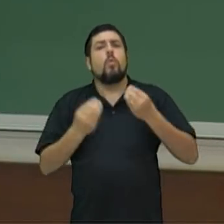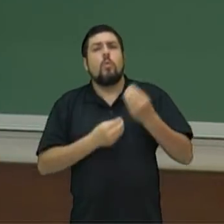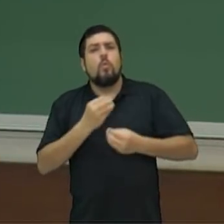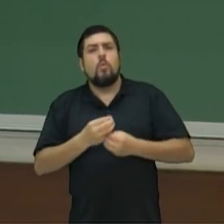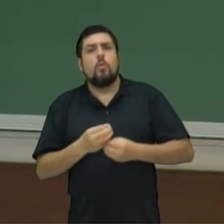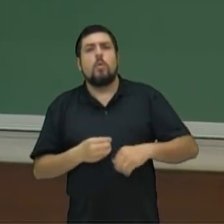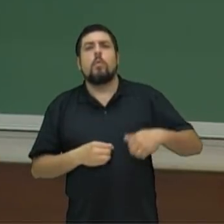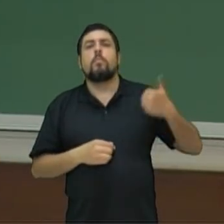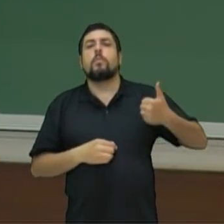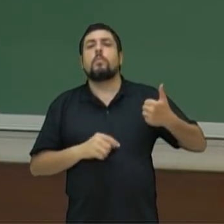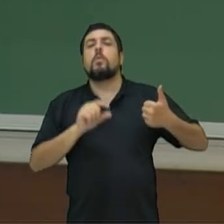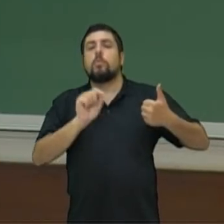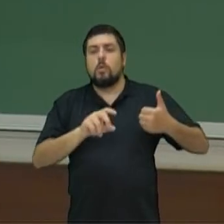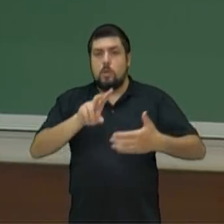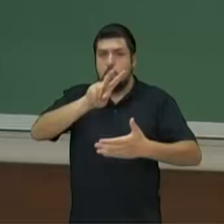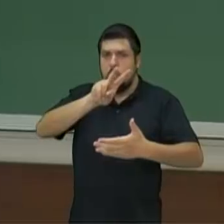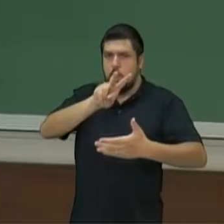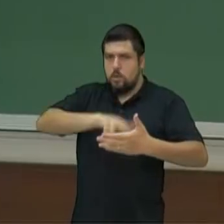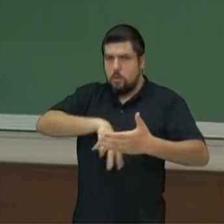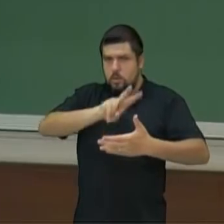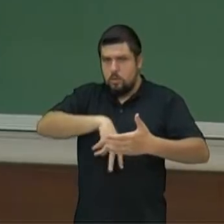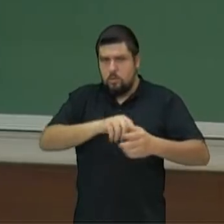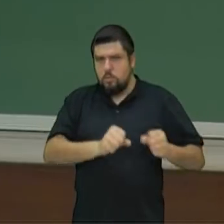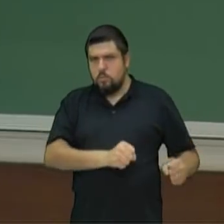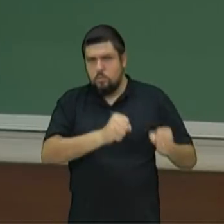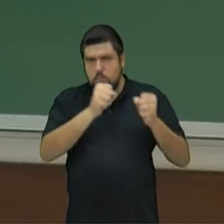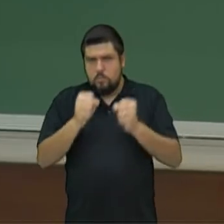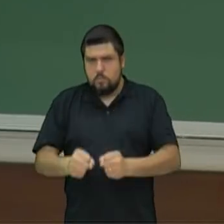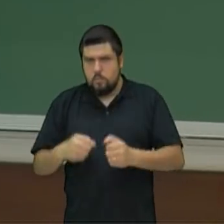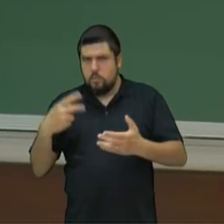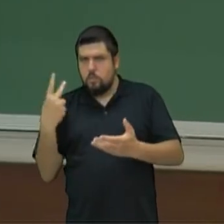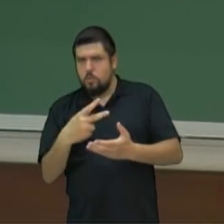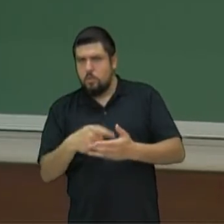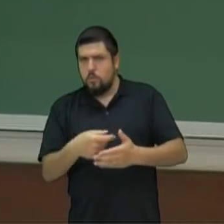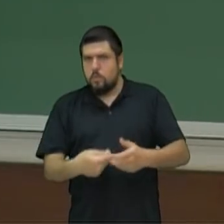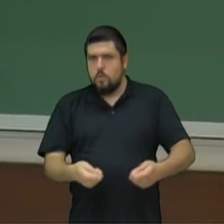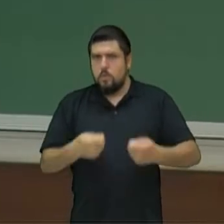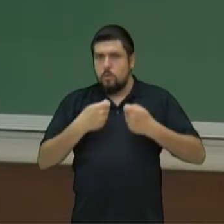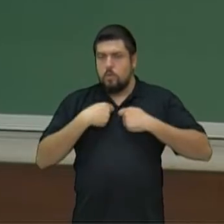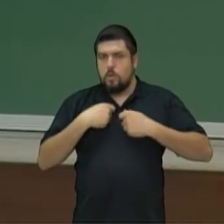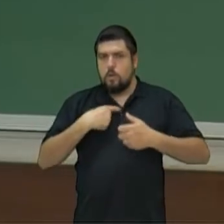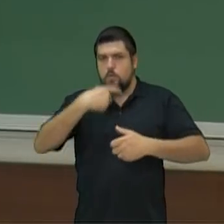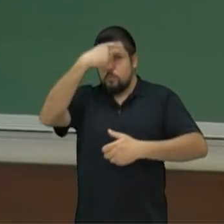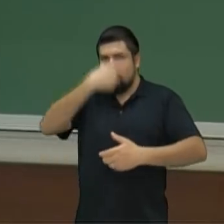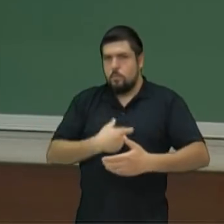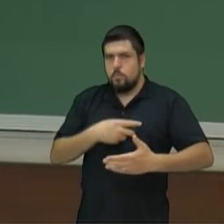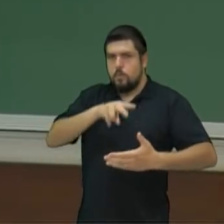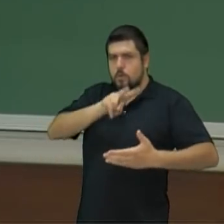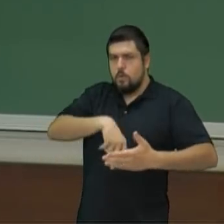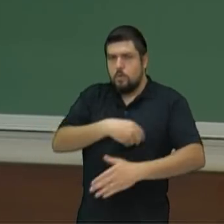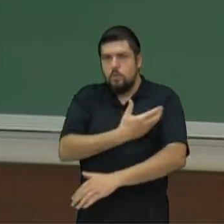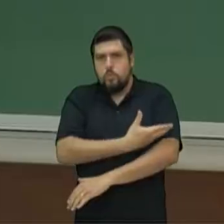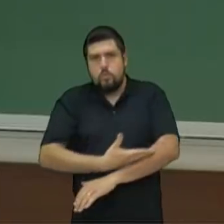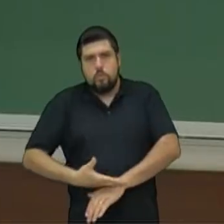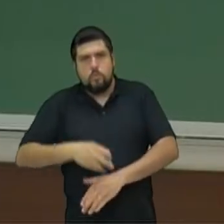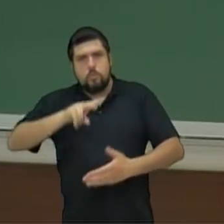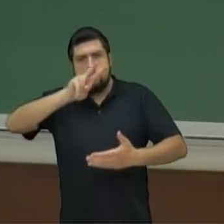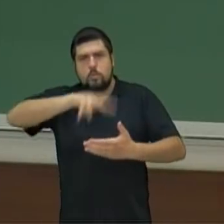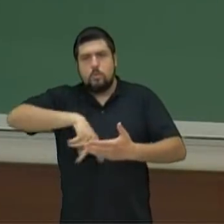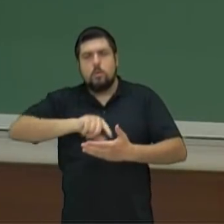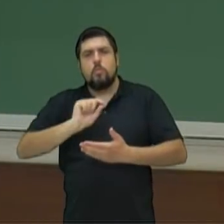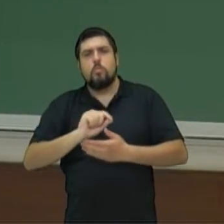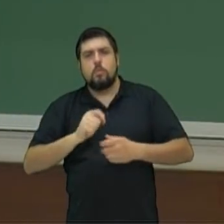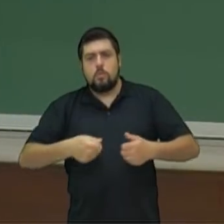a leitura, o poder de transformação da leitura dá para aquele que lê, aquele que tem o hábito de ler, primeiro momento, primeira coisa, é